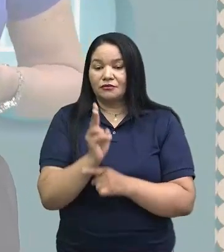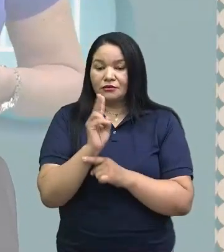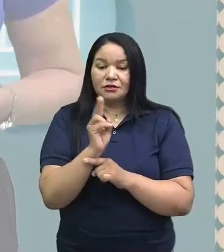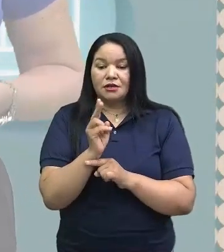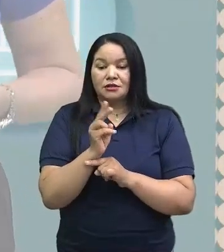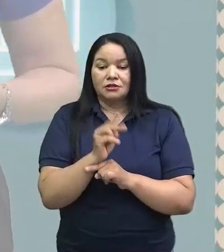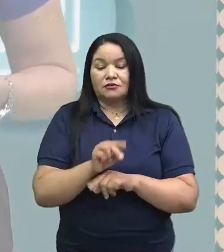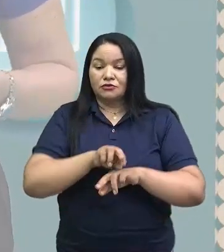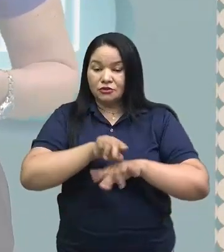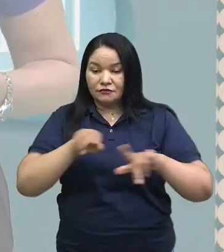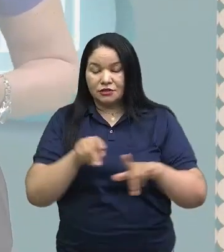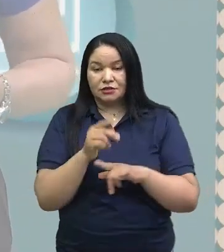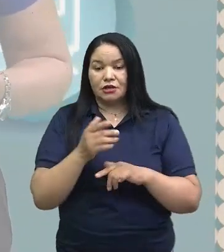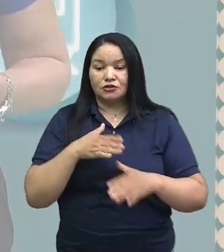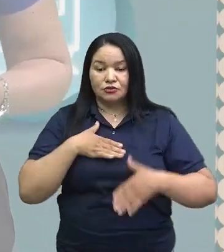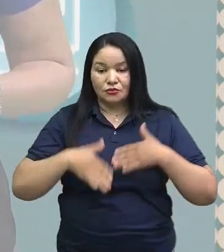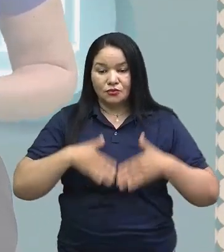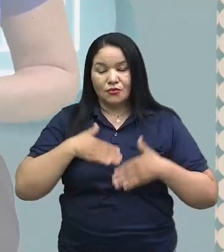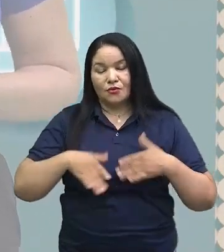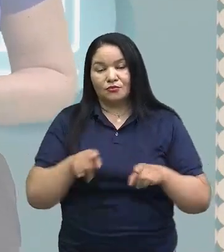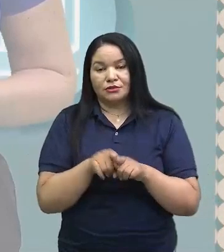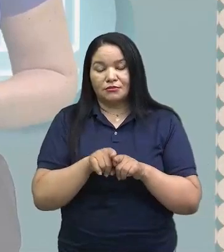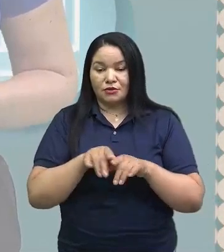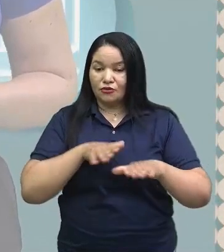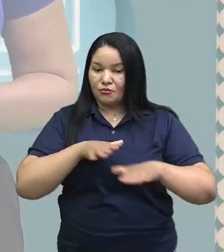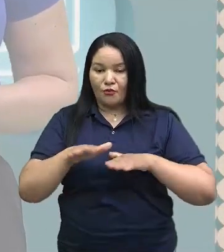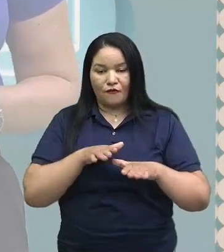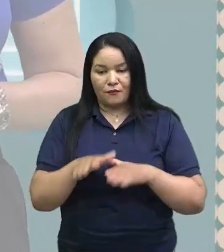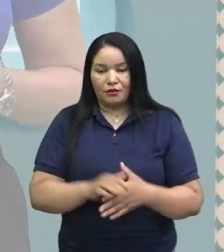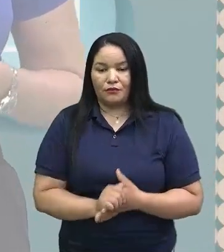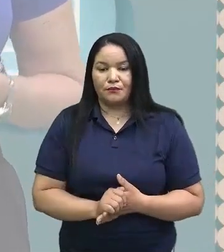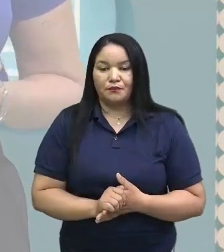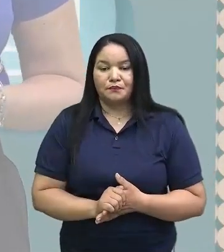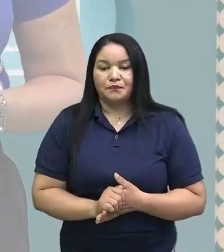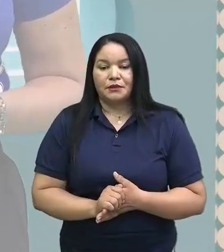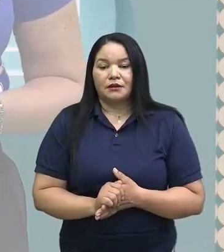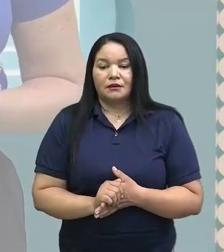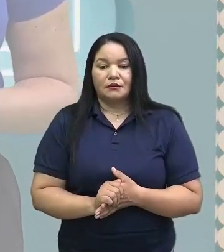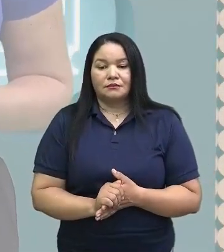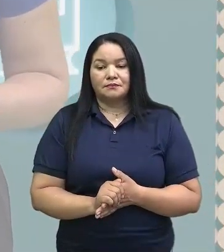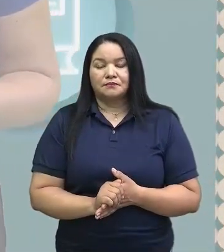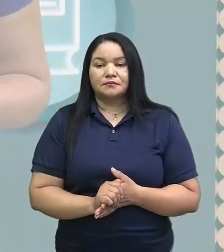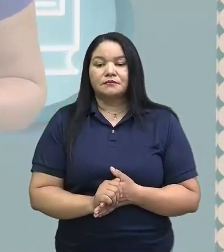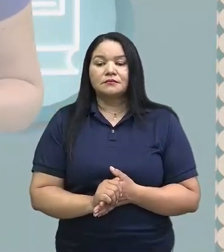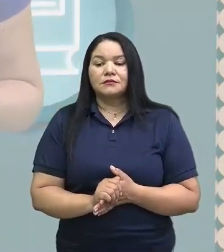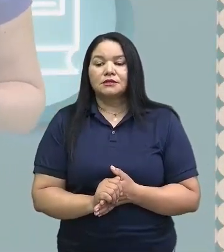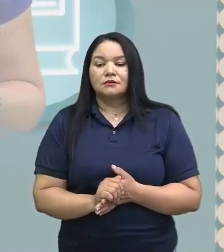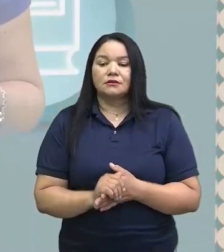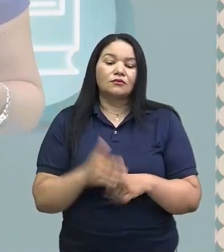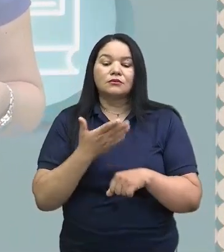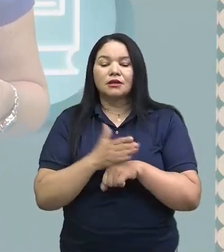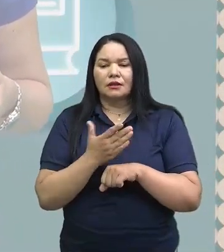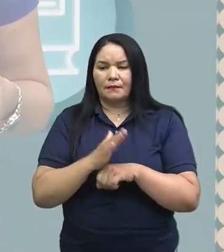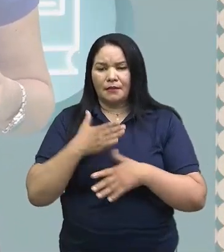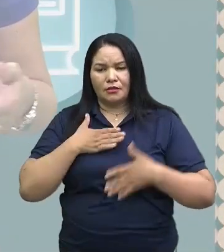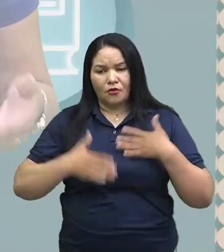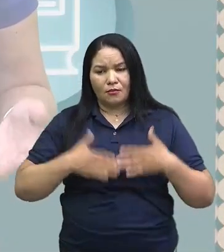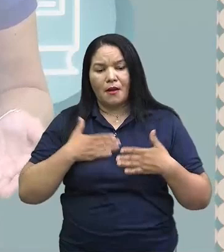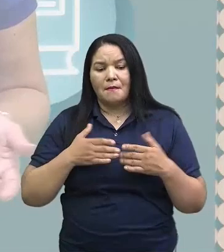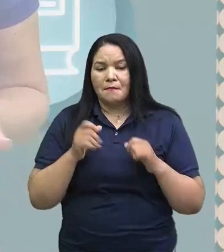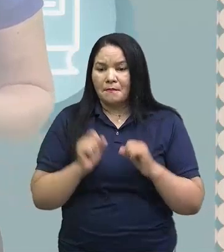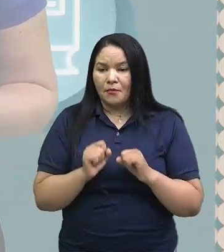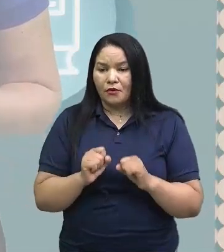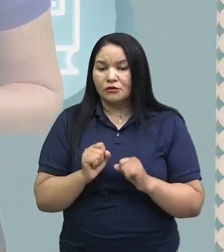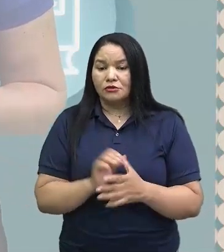da pluralidade de corpos e movimentos. Dessa forma, as artes corporais podem